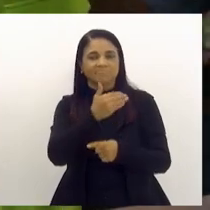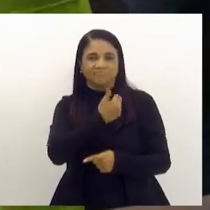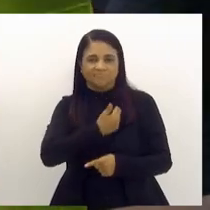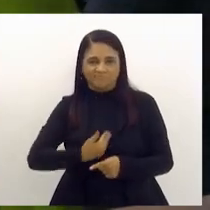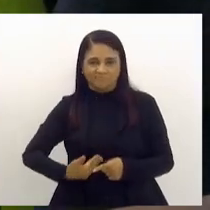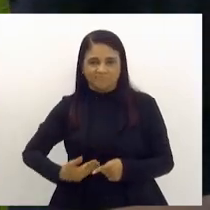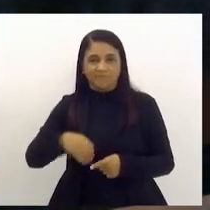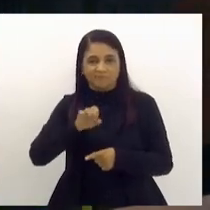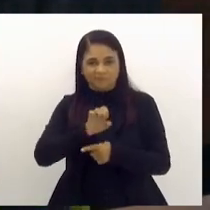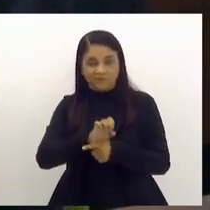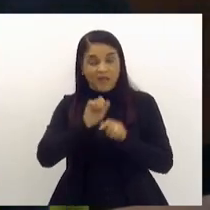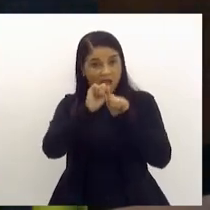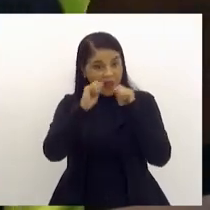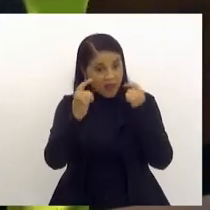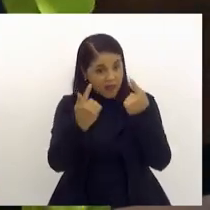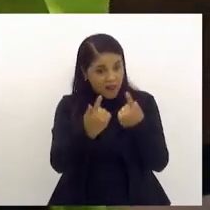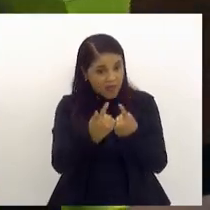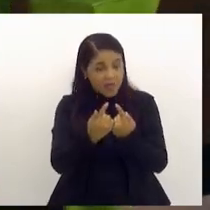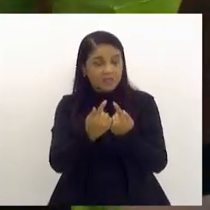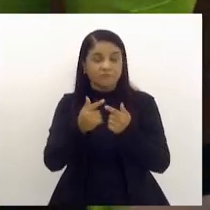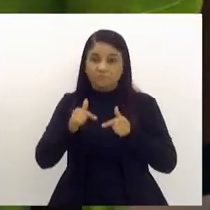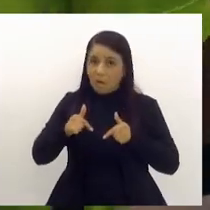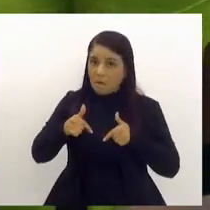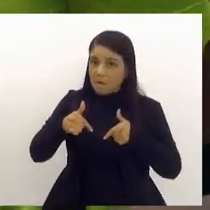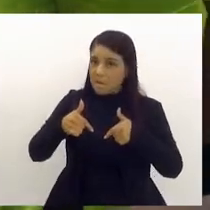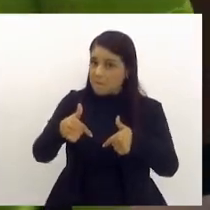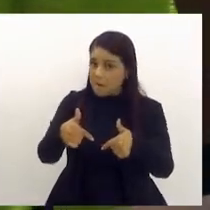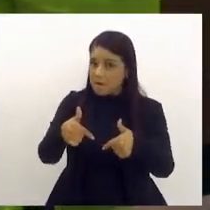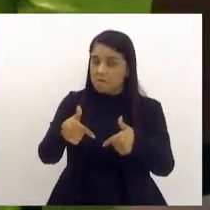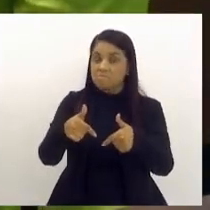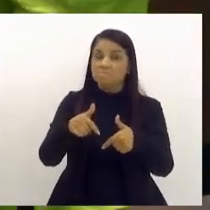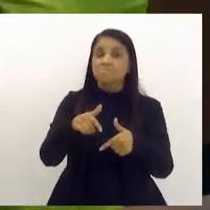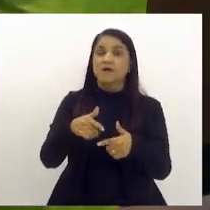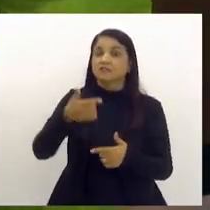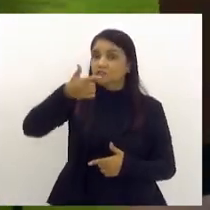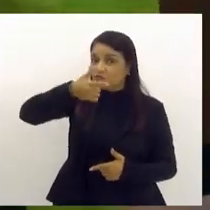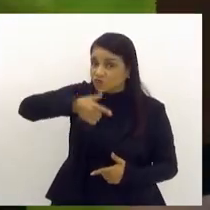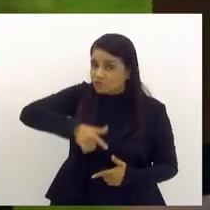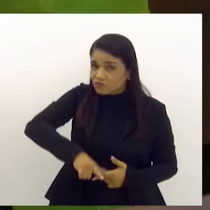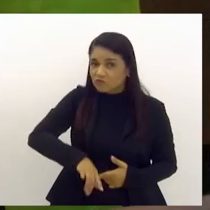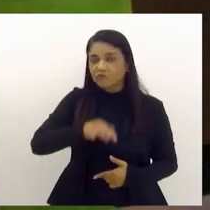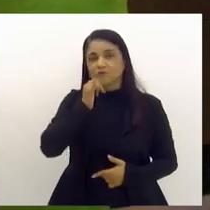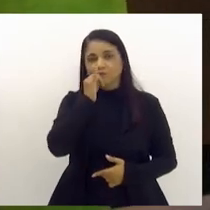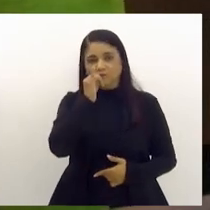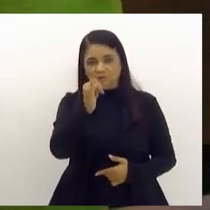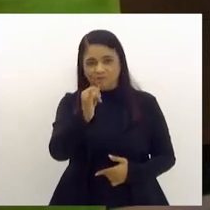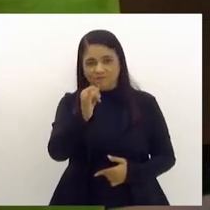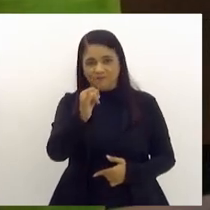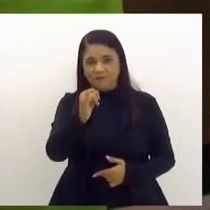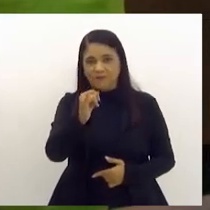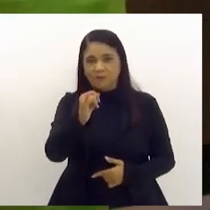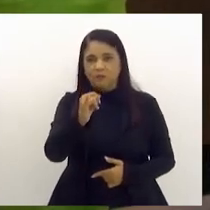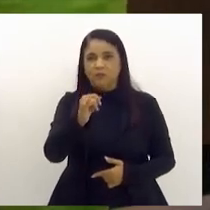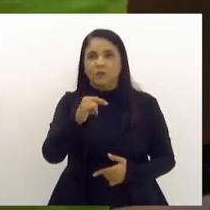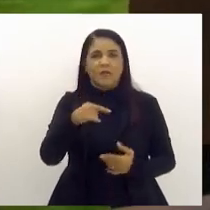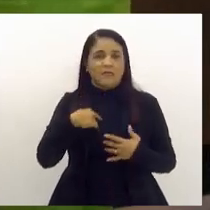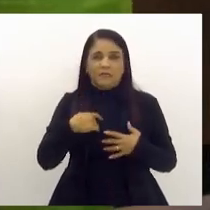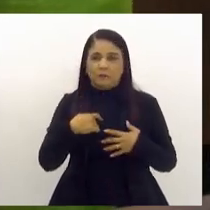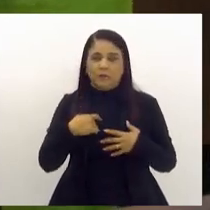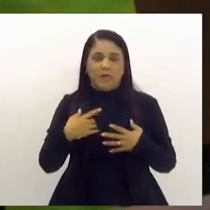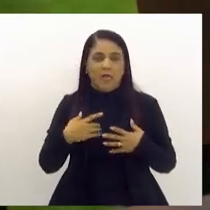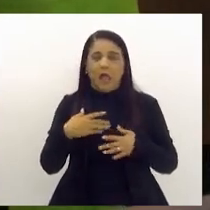A Alerj como um todo tem feito isso. Mas vou repetir pela última vez, não é drama, não